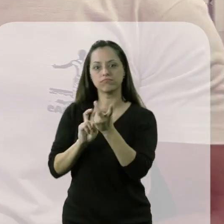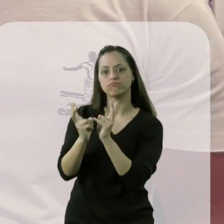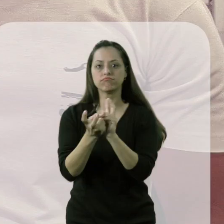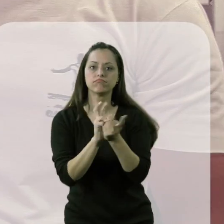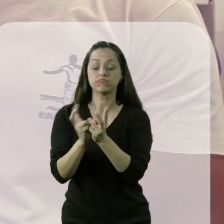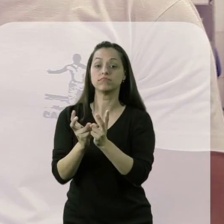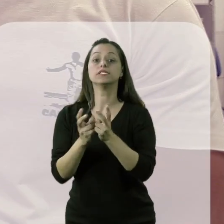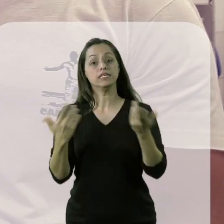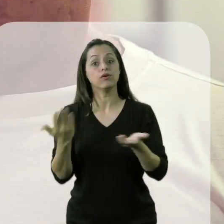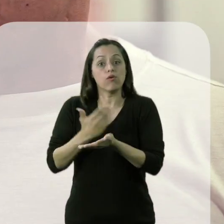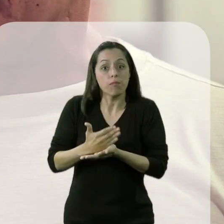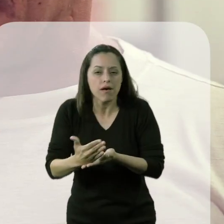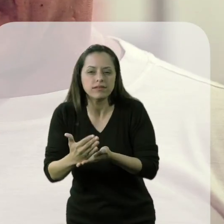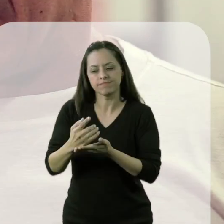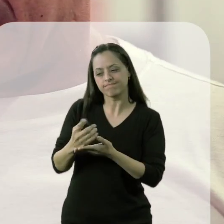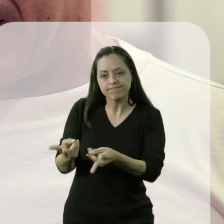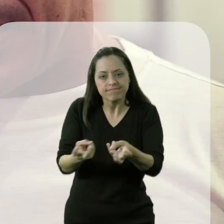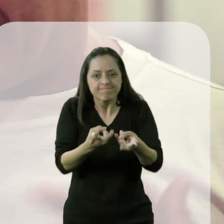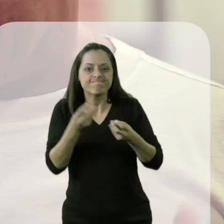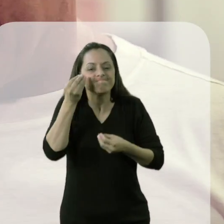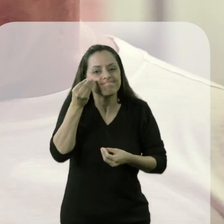é que eu ia fazer essa inclusão? E aí eu comecei